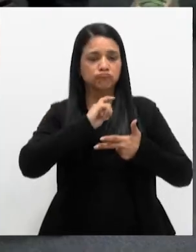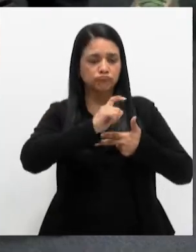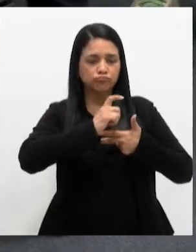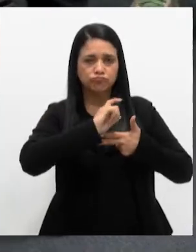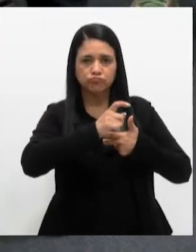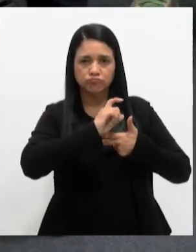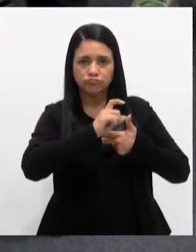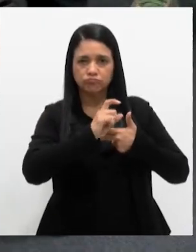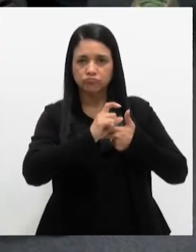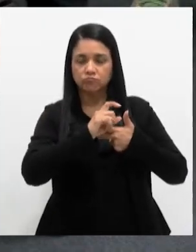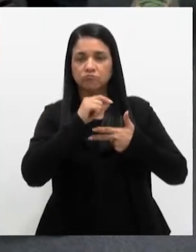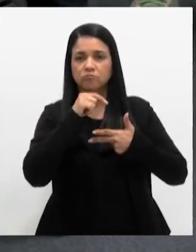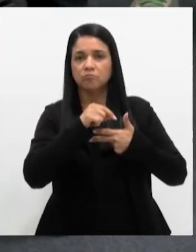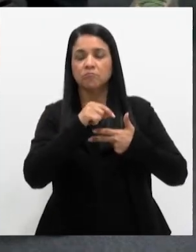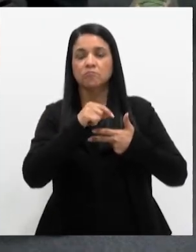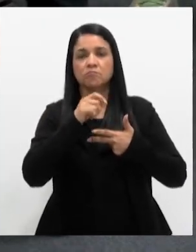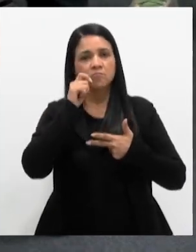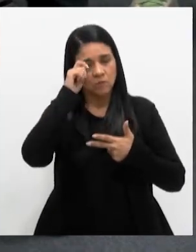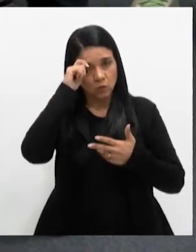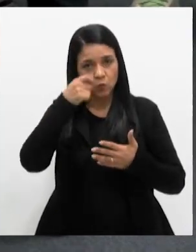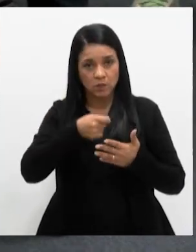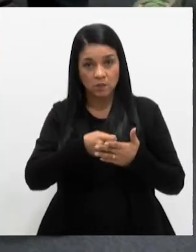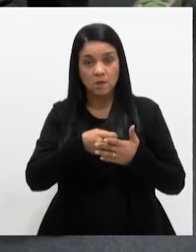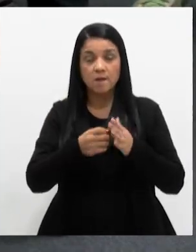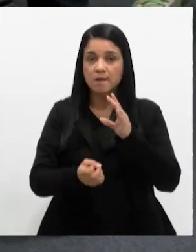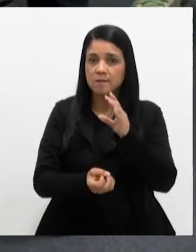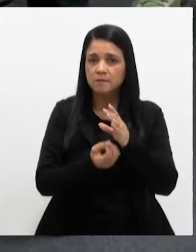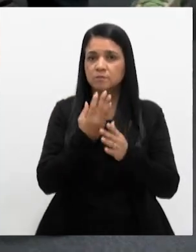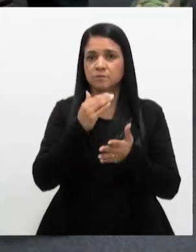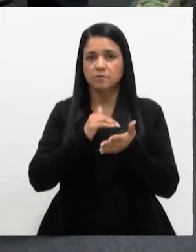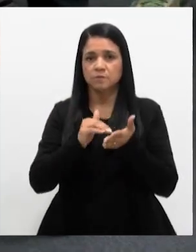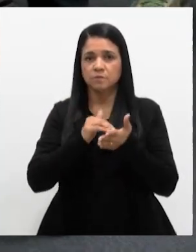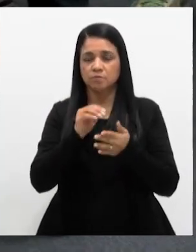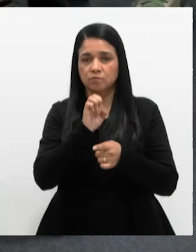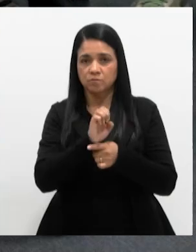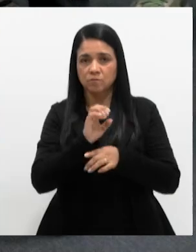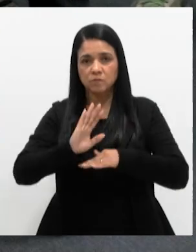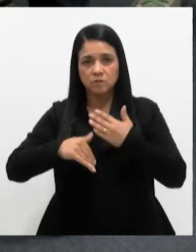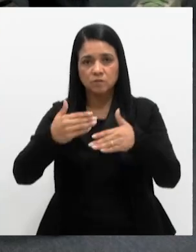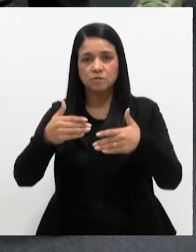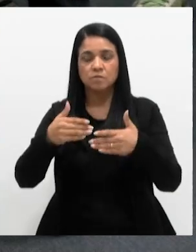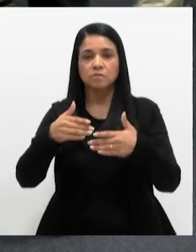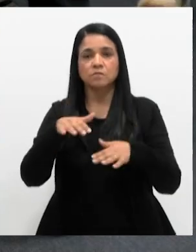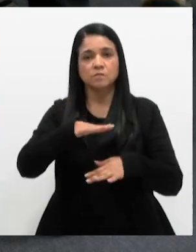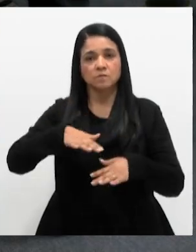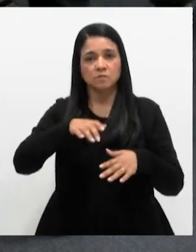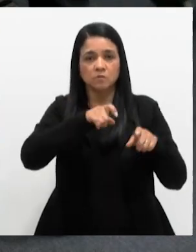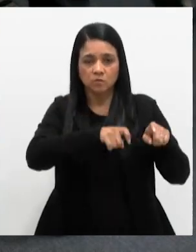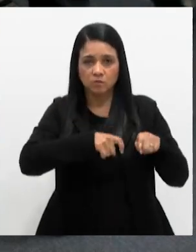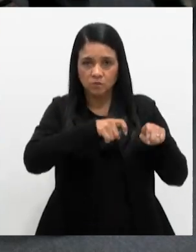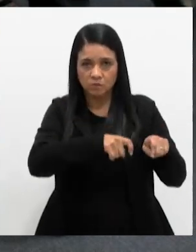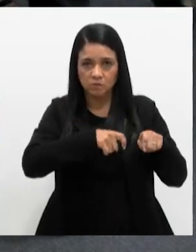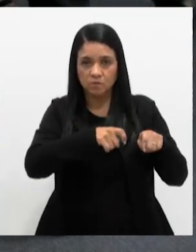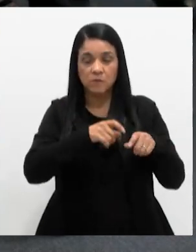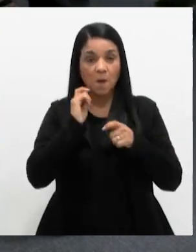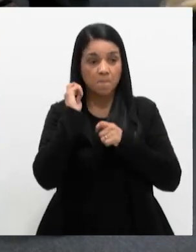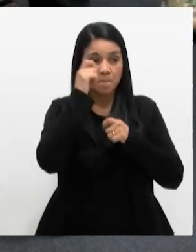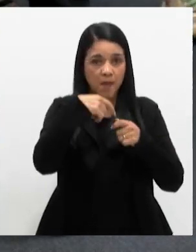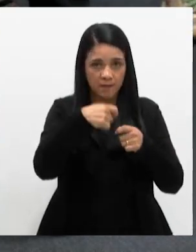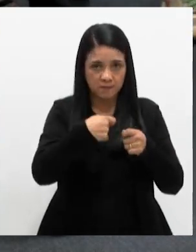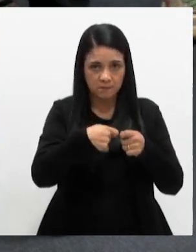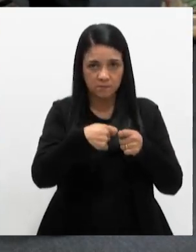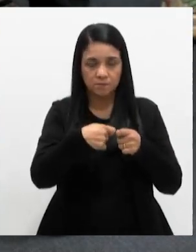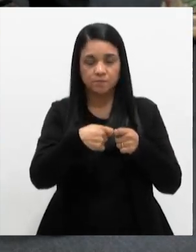Executivo, que dispõe sobre a criação da Secretaria de Estado de Desenvolvimento Regional do Interior, Pesca e